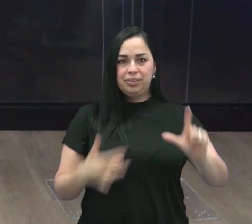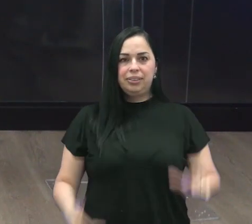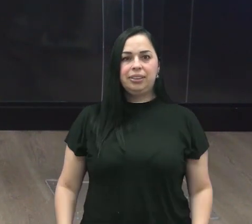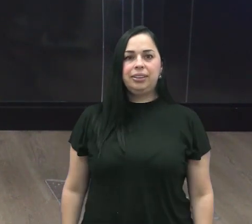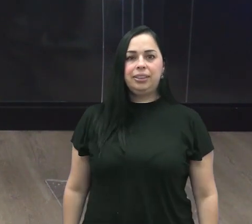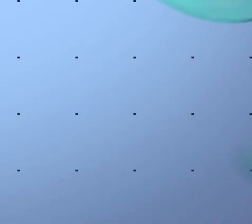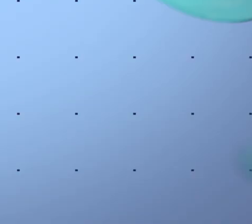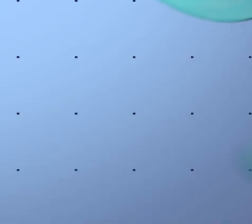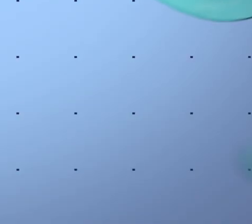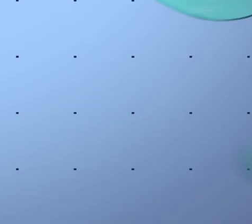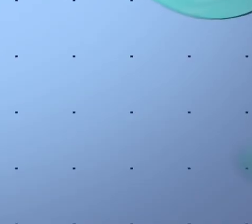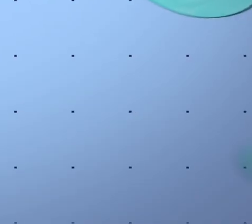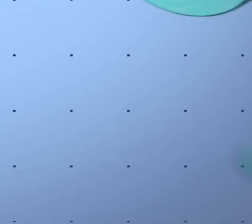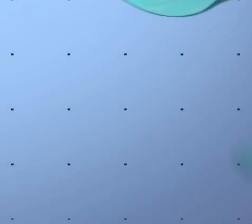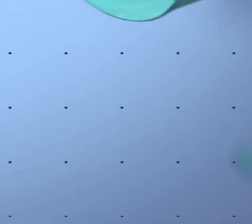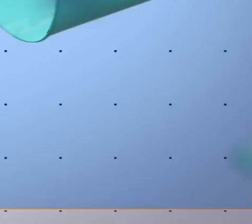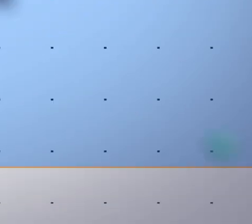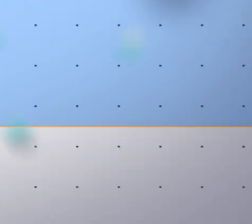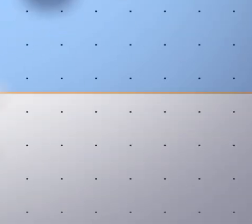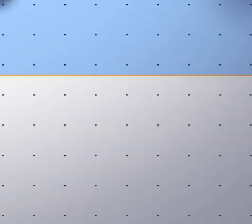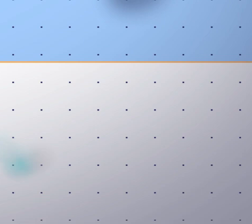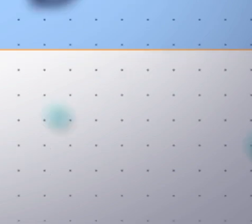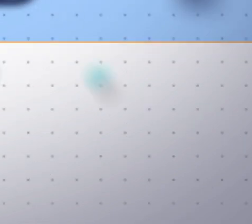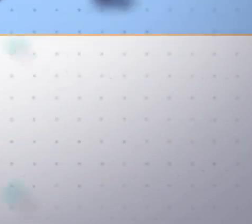de Saúde.